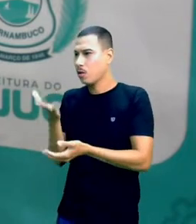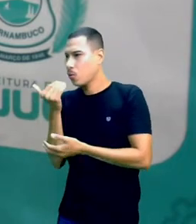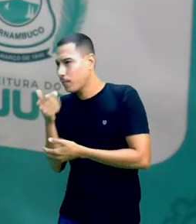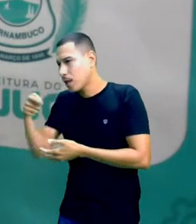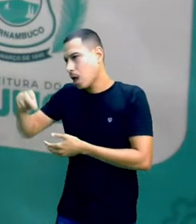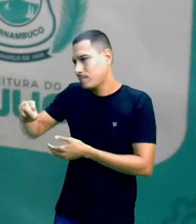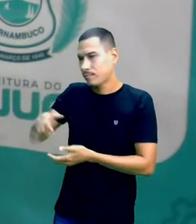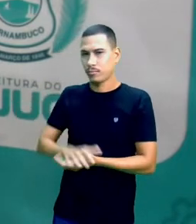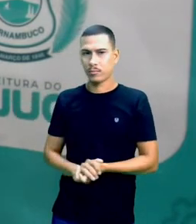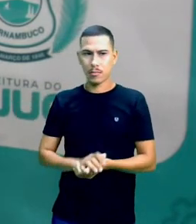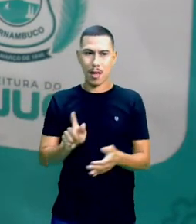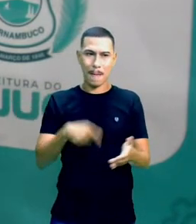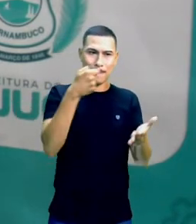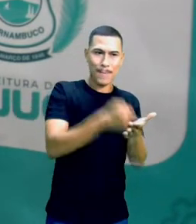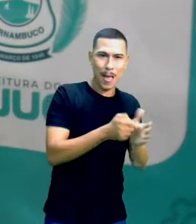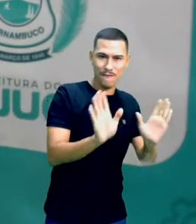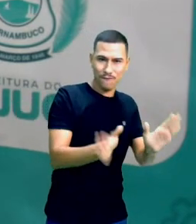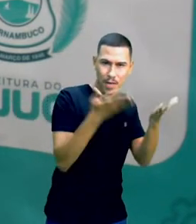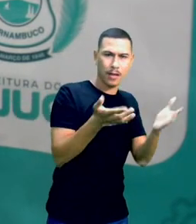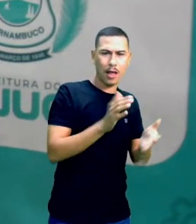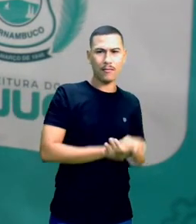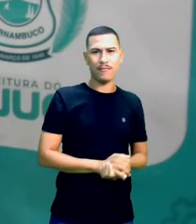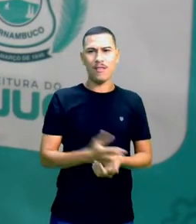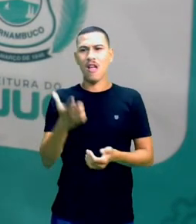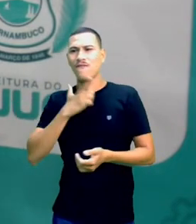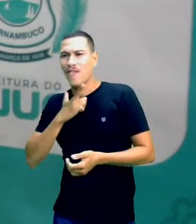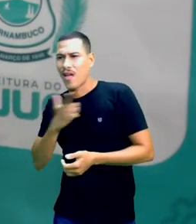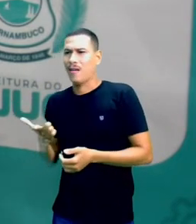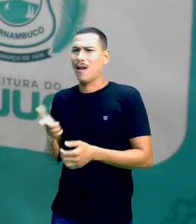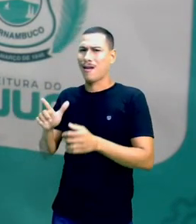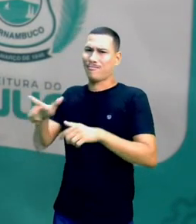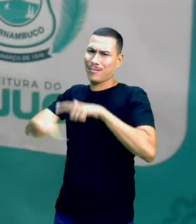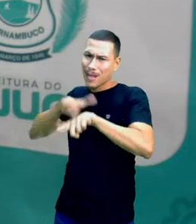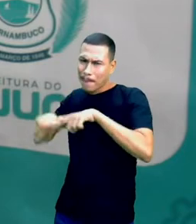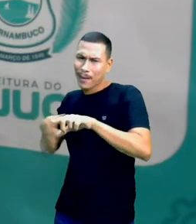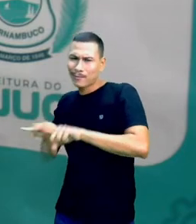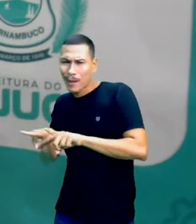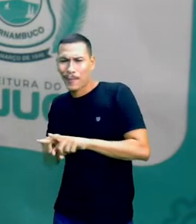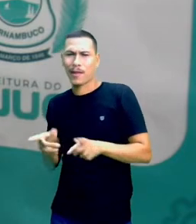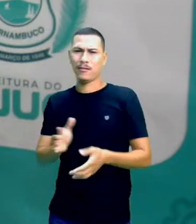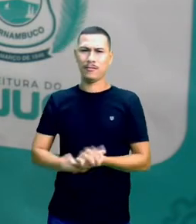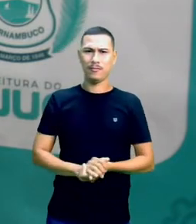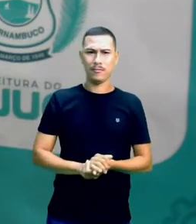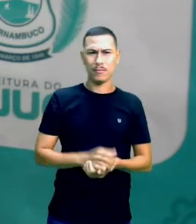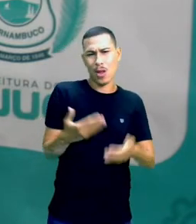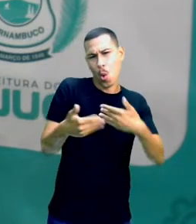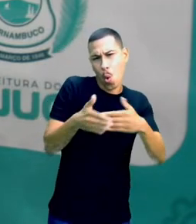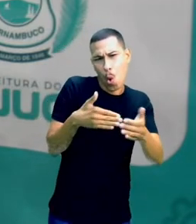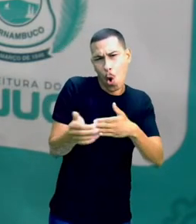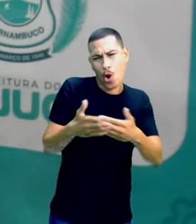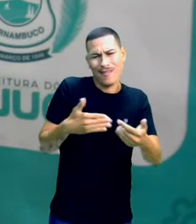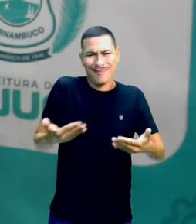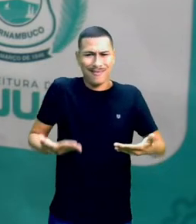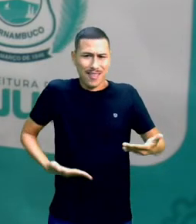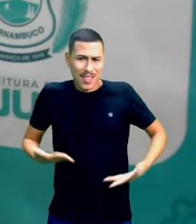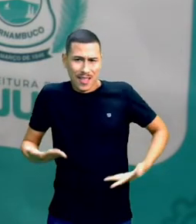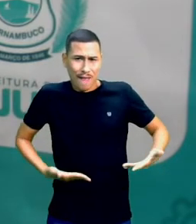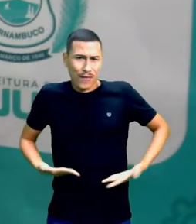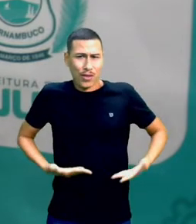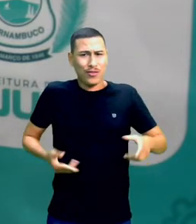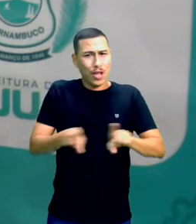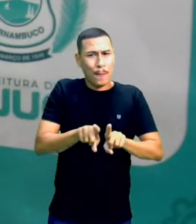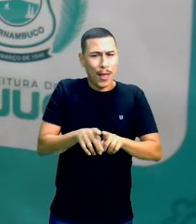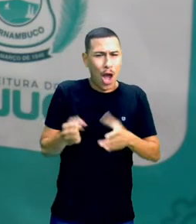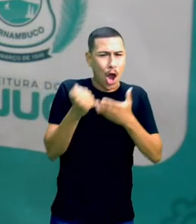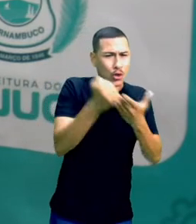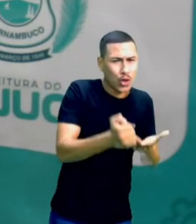financiar festas, conseguir vagas em escolas, intermediar qualquer serviço, ou seja, beneficiar alguém